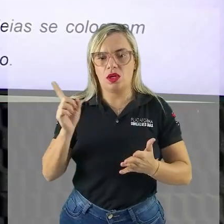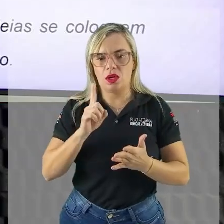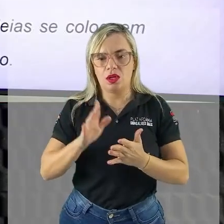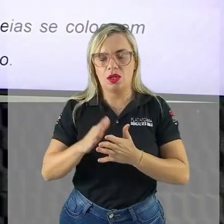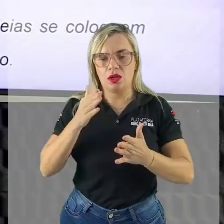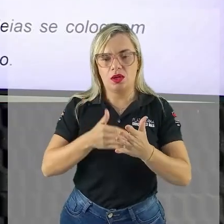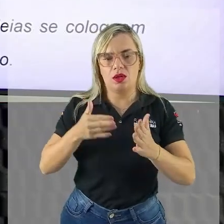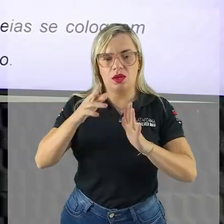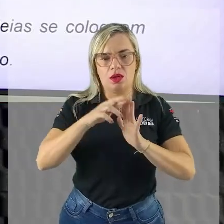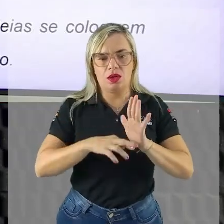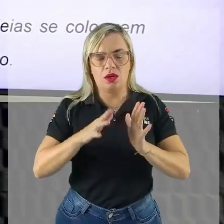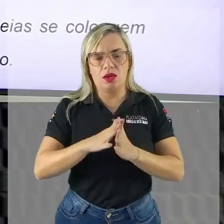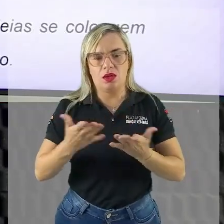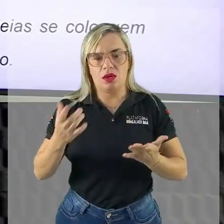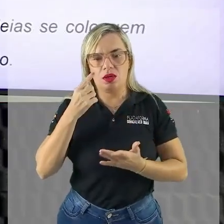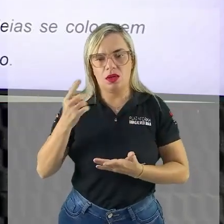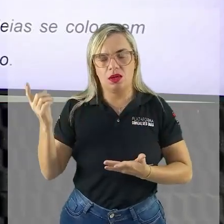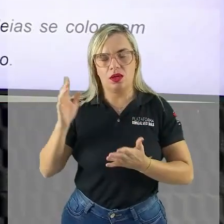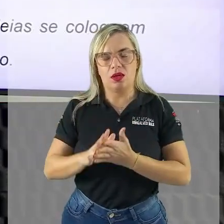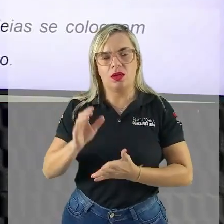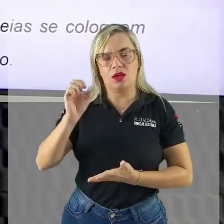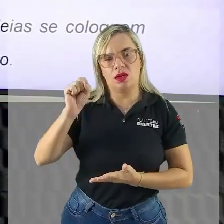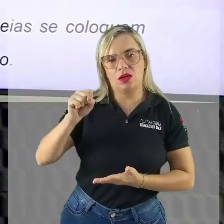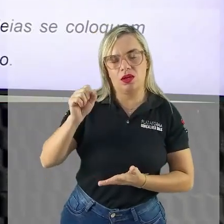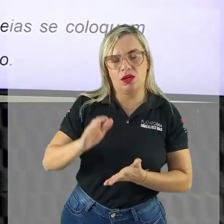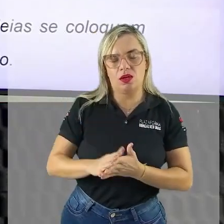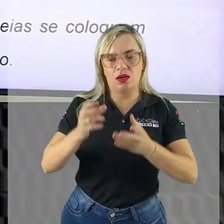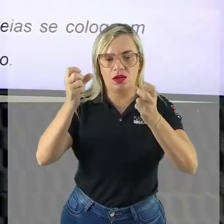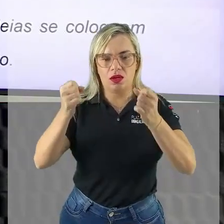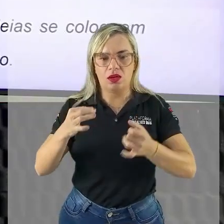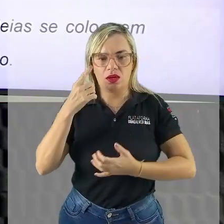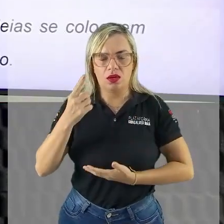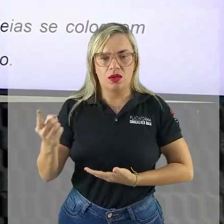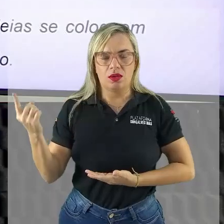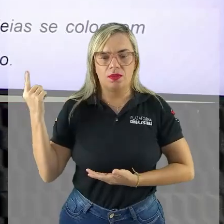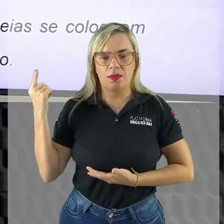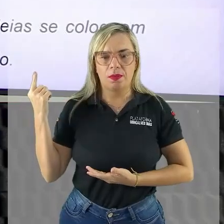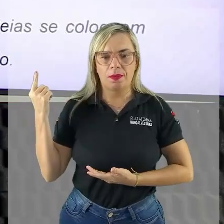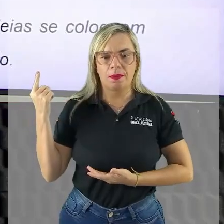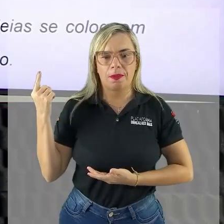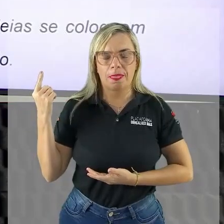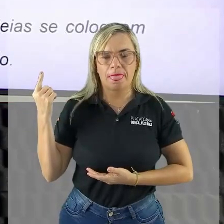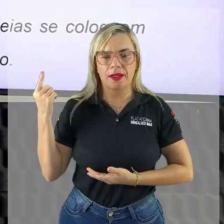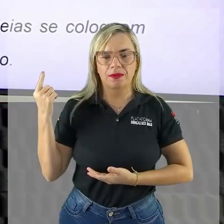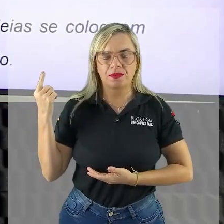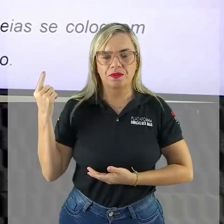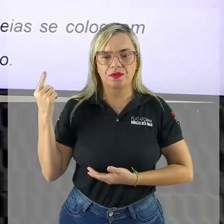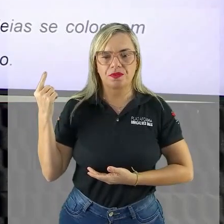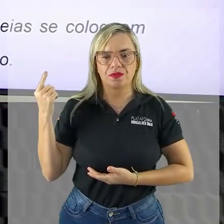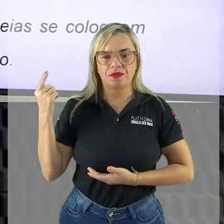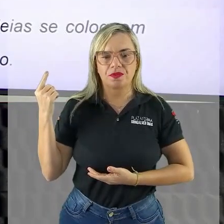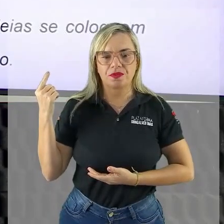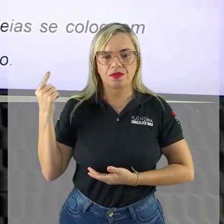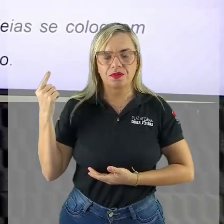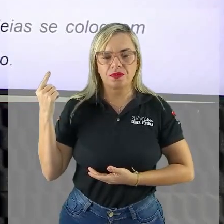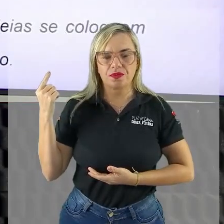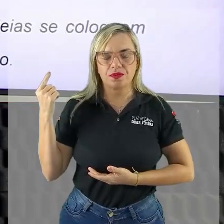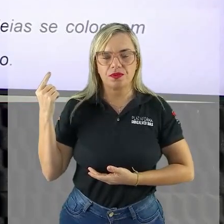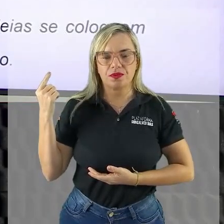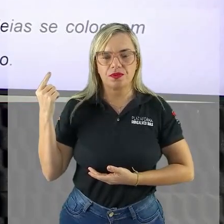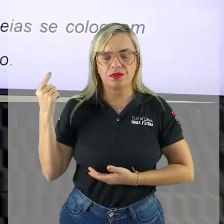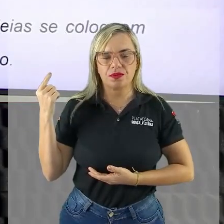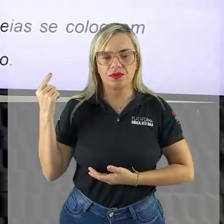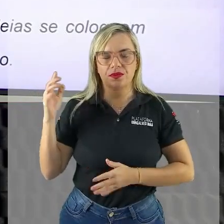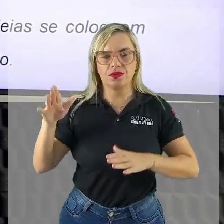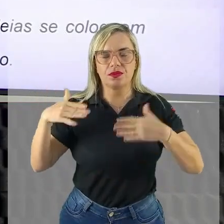maneira geral, sim, mas entendo o que eu vou te dizer agora. Mas tenha em mente a ordem sintática, sujeito, verbo, complemento e a ordem